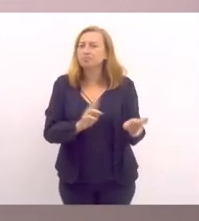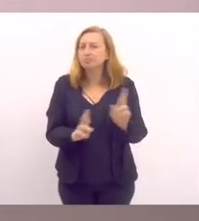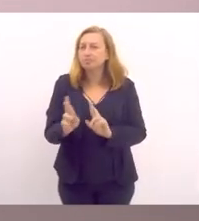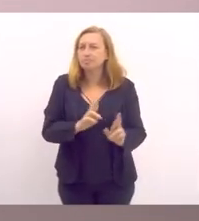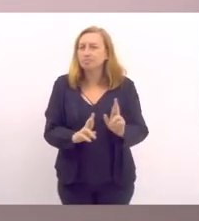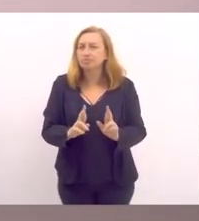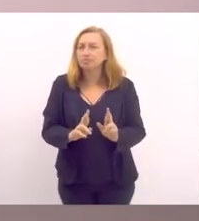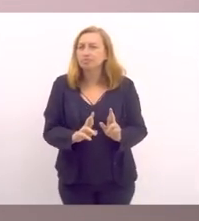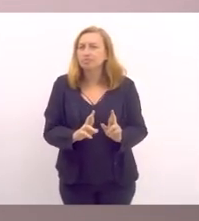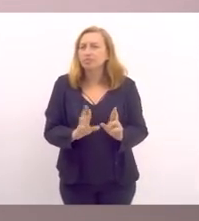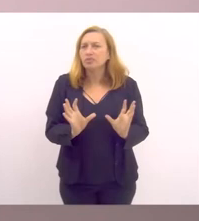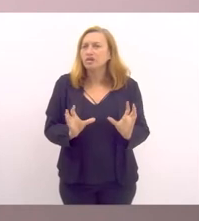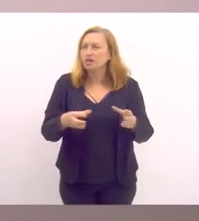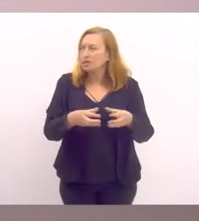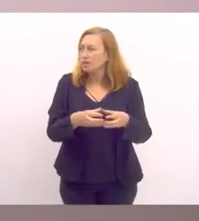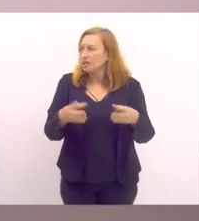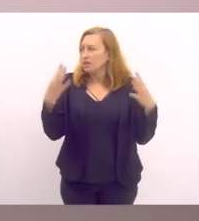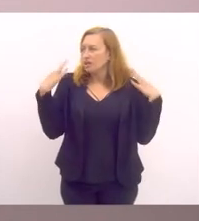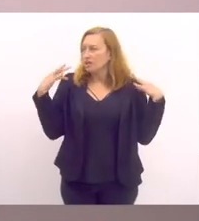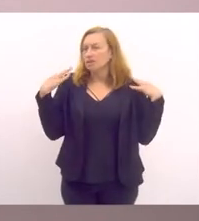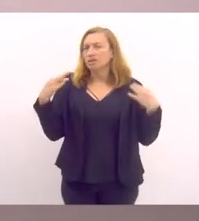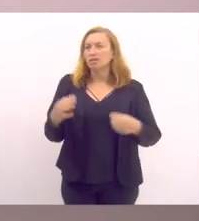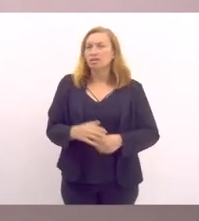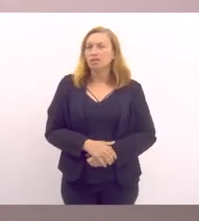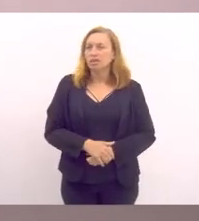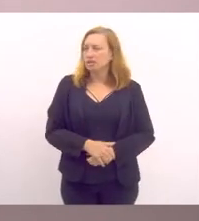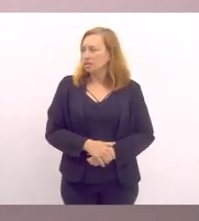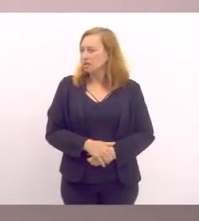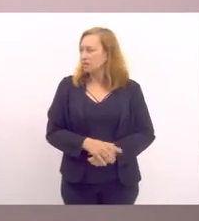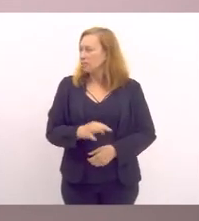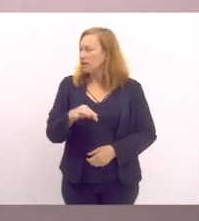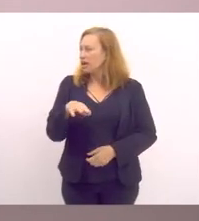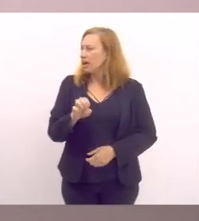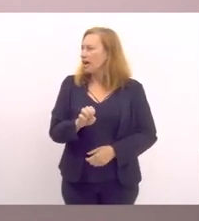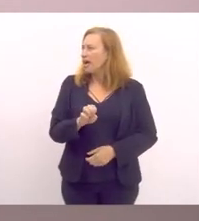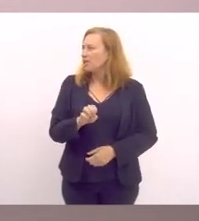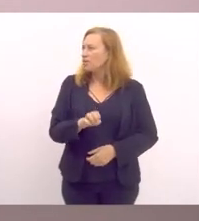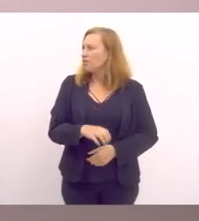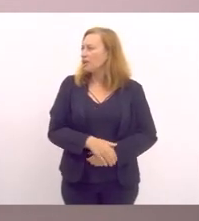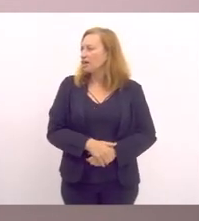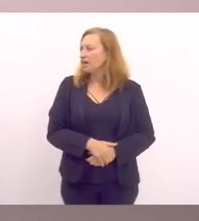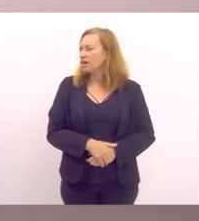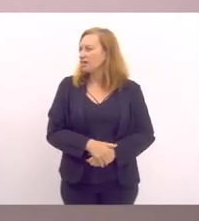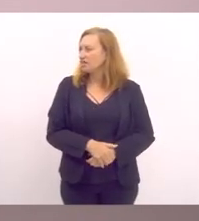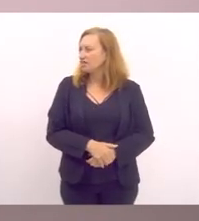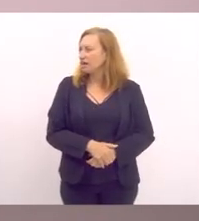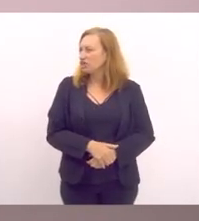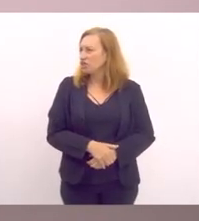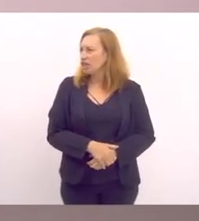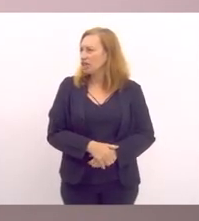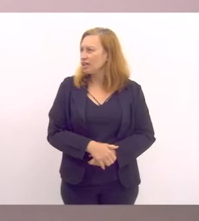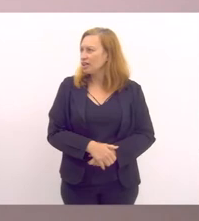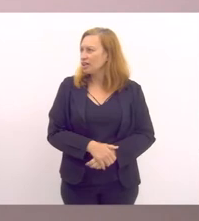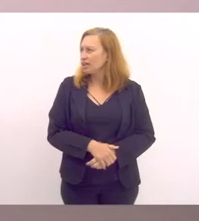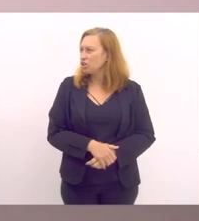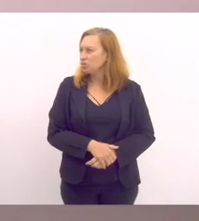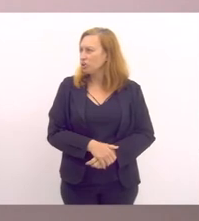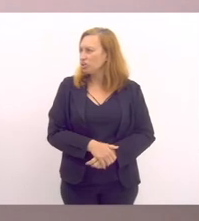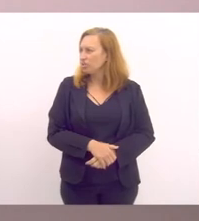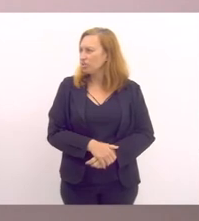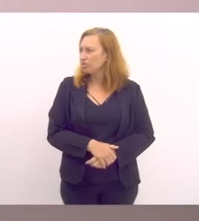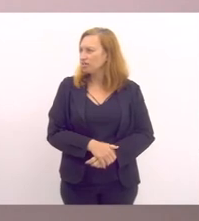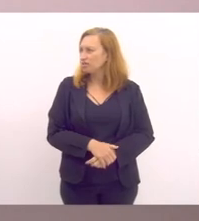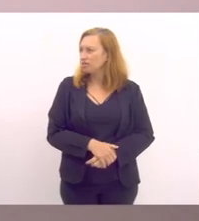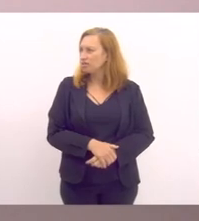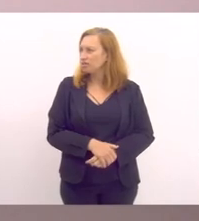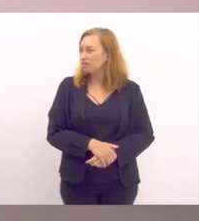comissão aqui de turismo da Alerj. Aliado aqui, parabenizando, né, o presidente da Alerj também, né, pelo